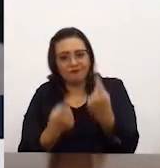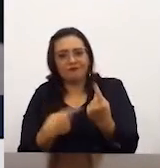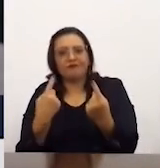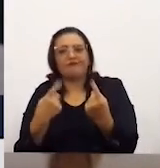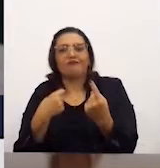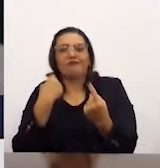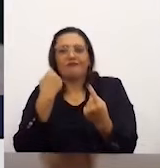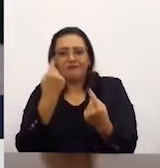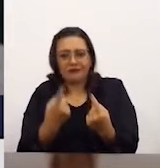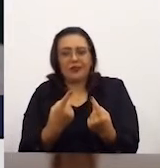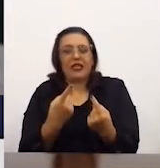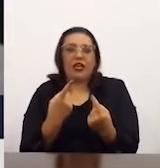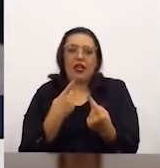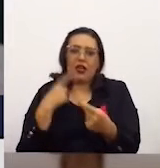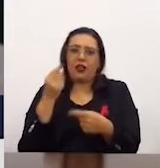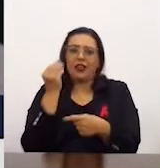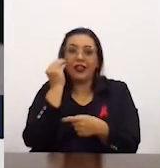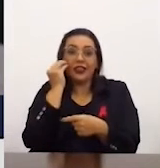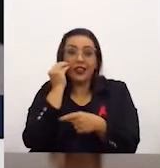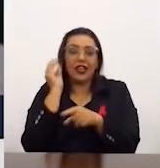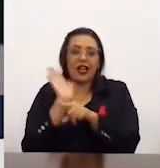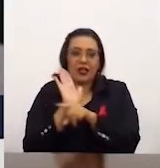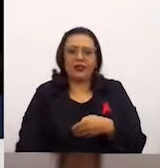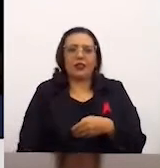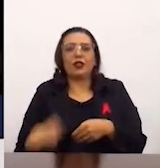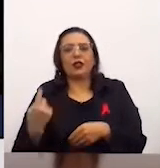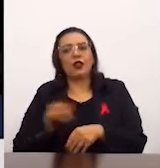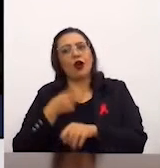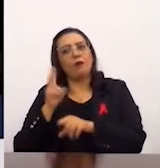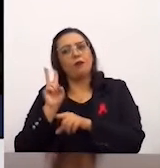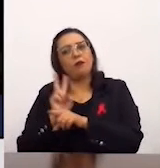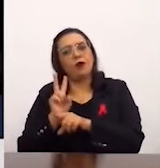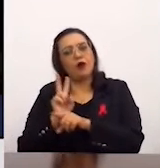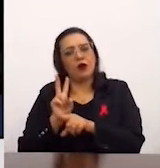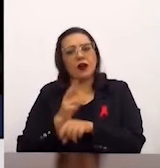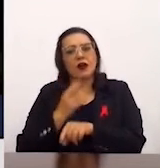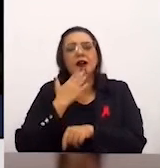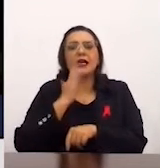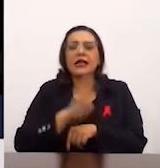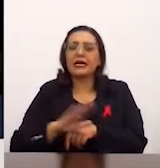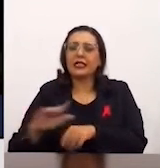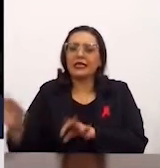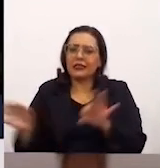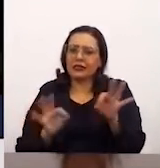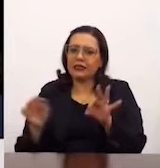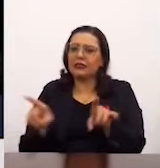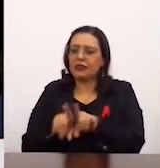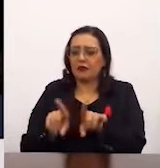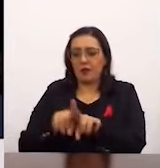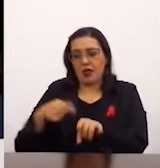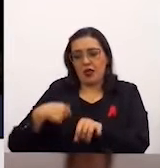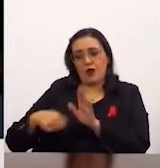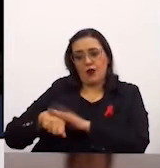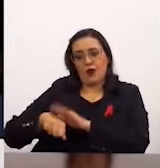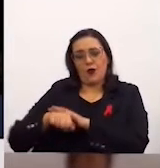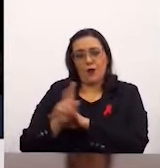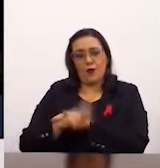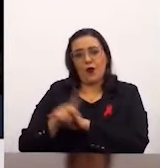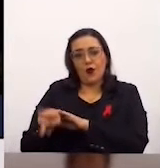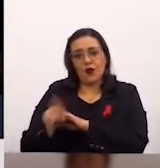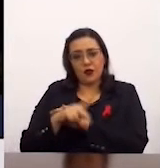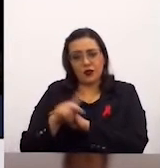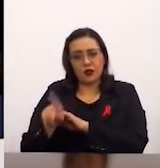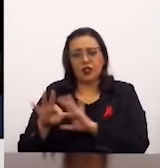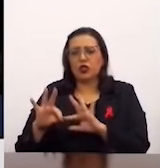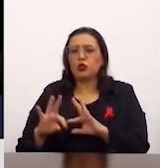em bairros de Votuporanga e no distrito de Simonsen. Também foi aprovado o texto que libera mais de 4 milhões de reais